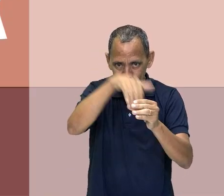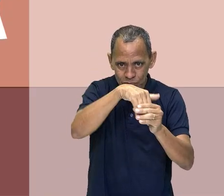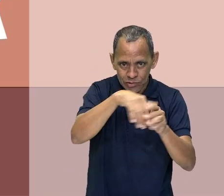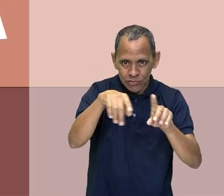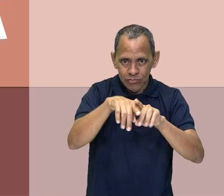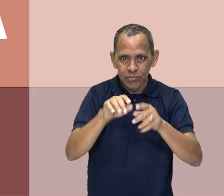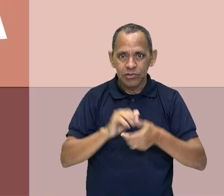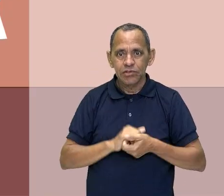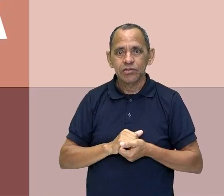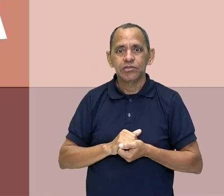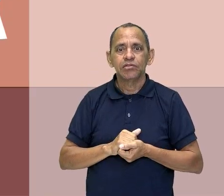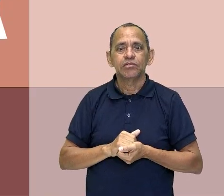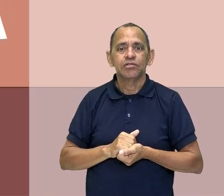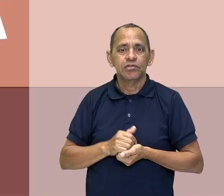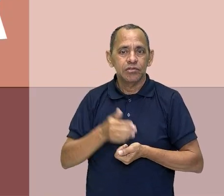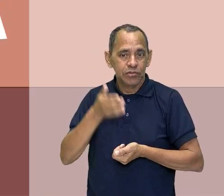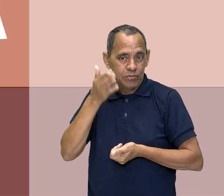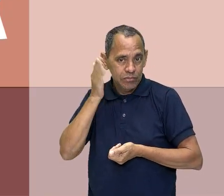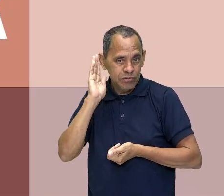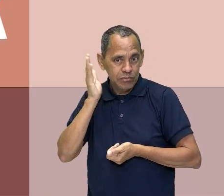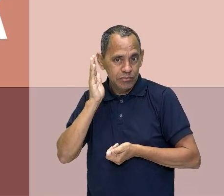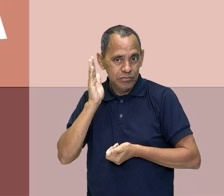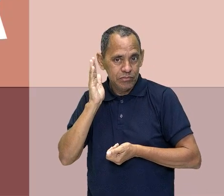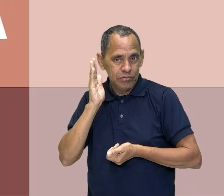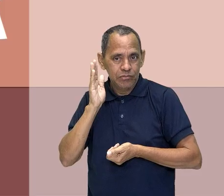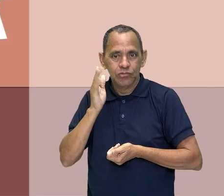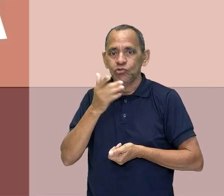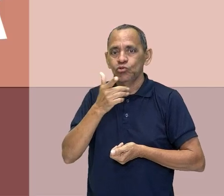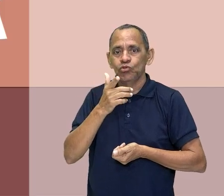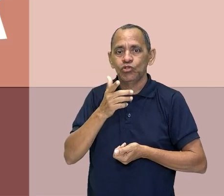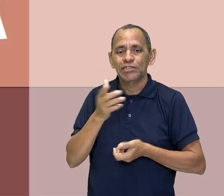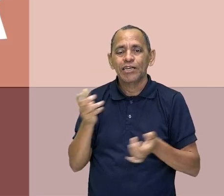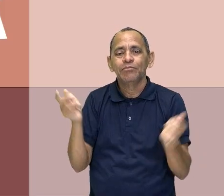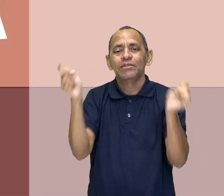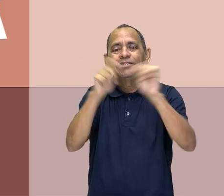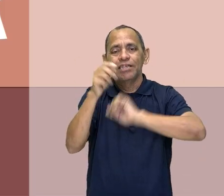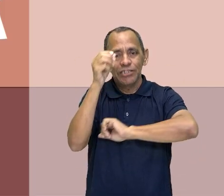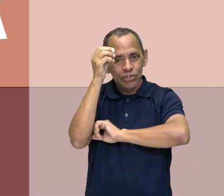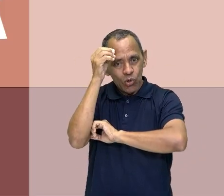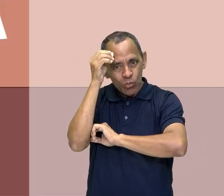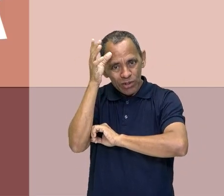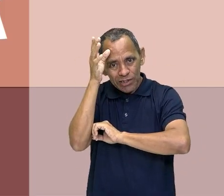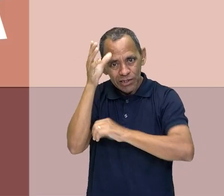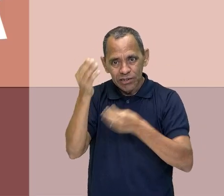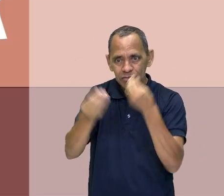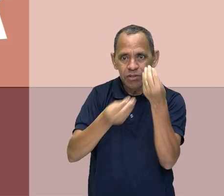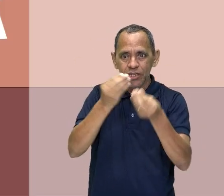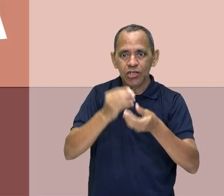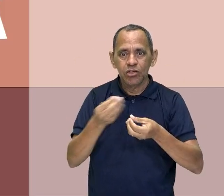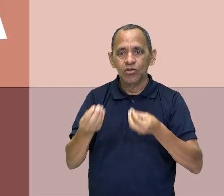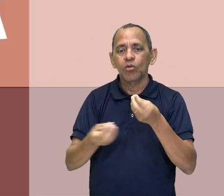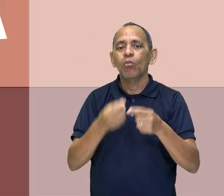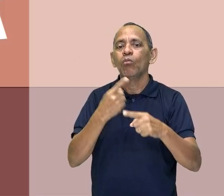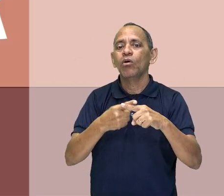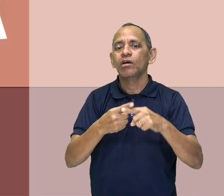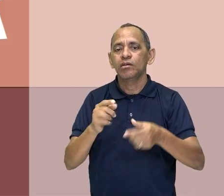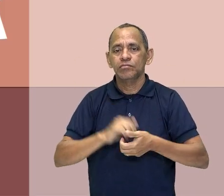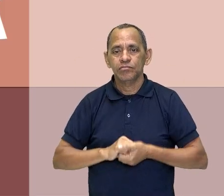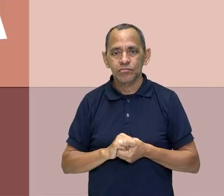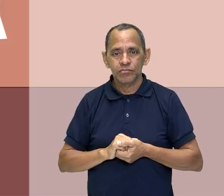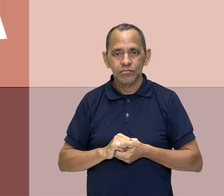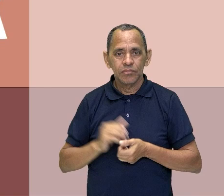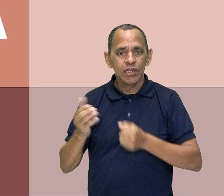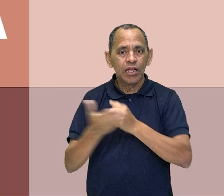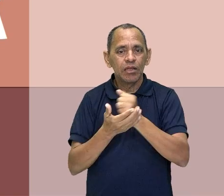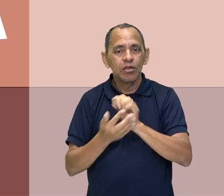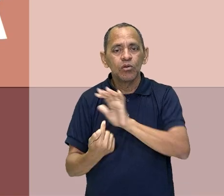ou de não ser capaz de compreender a sua realidade, tá, gente? Eu ilustrei aqui o eleitor dessa forma, basicamente para ilustrar